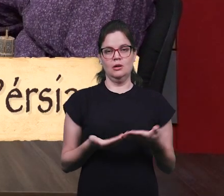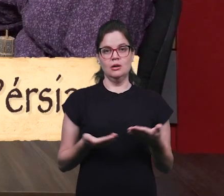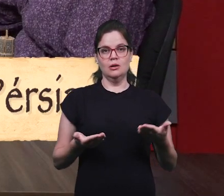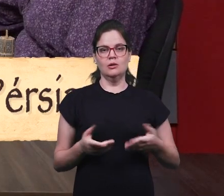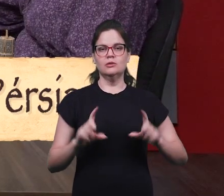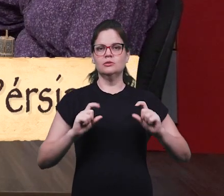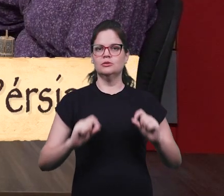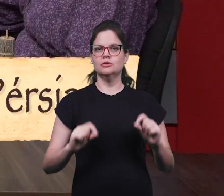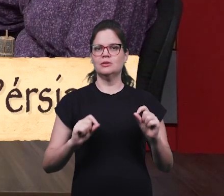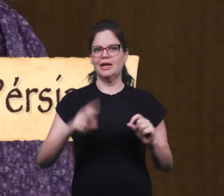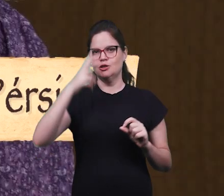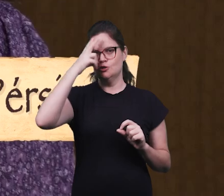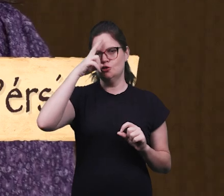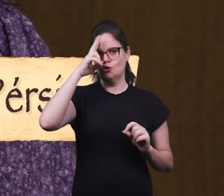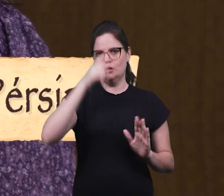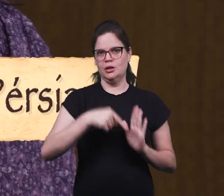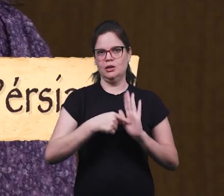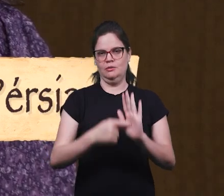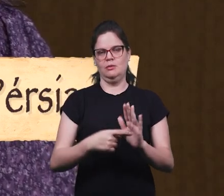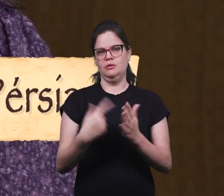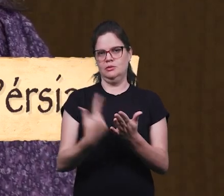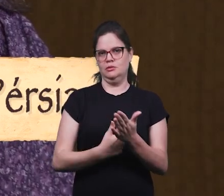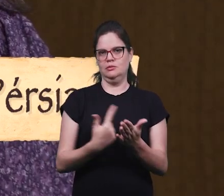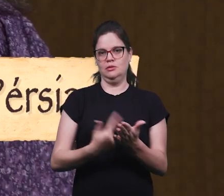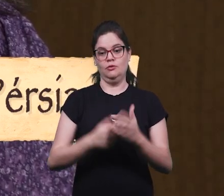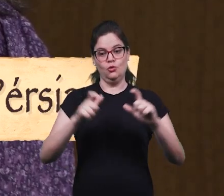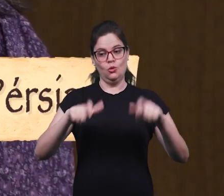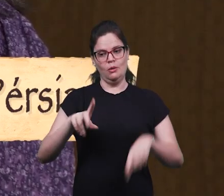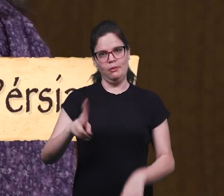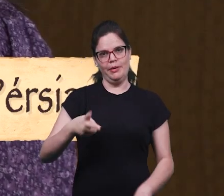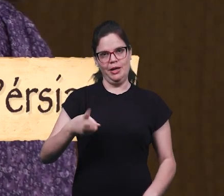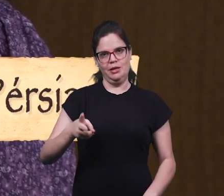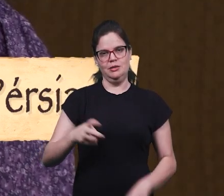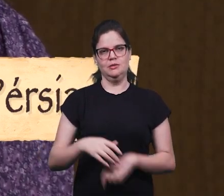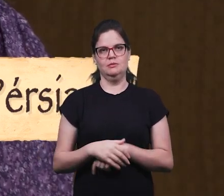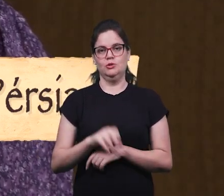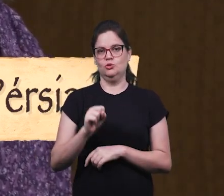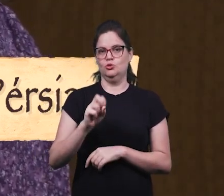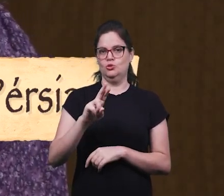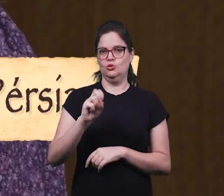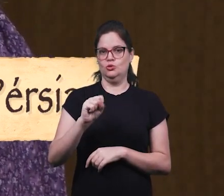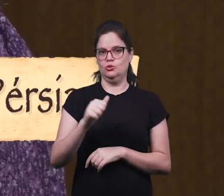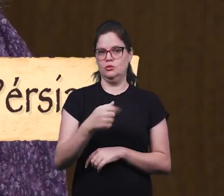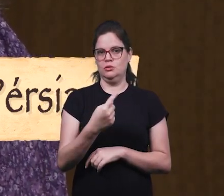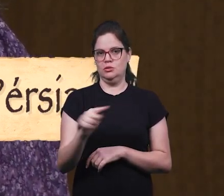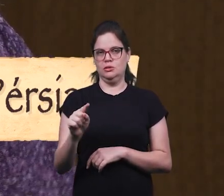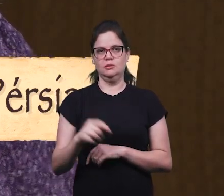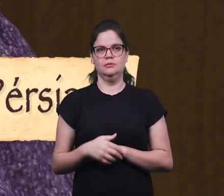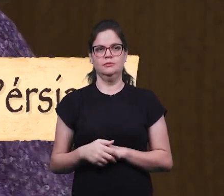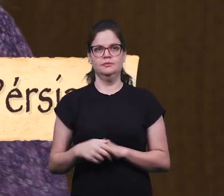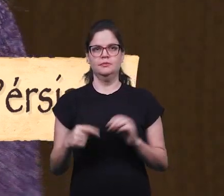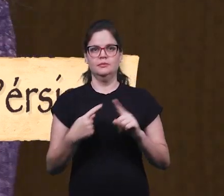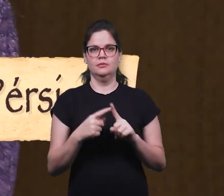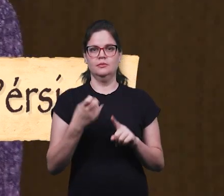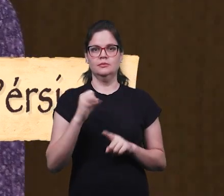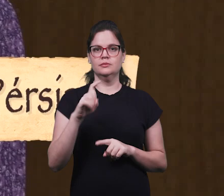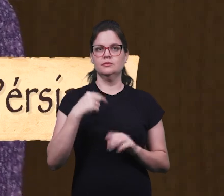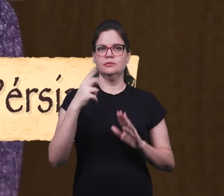acontece nesse lugar. Mas o interessante é, quando nós vamos lá em